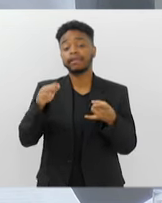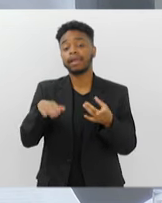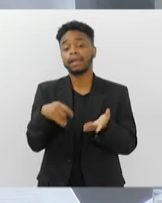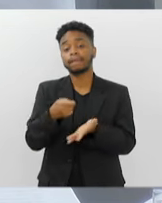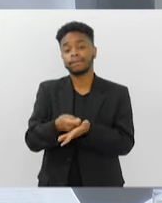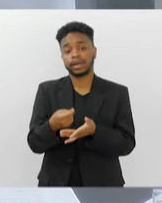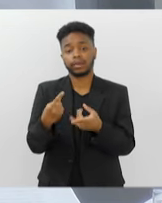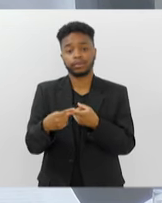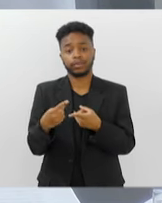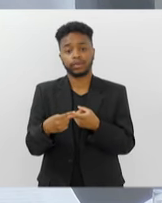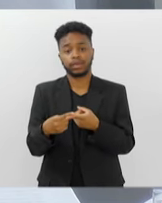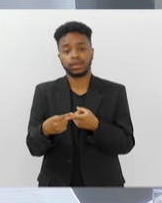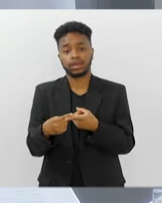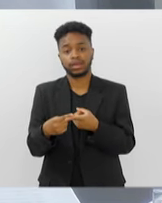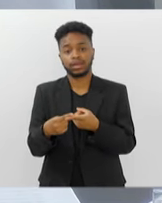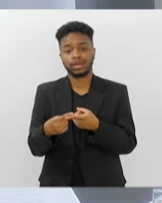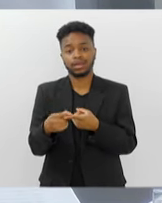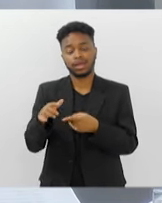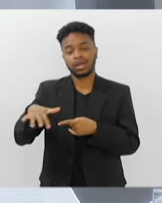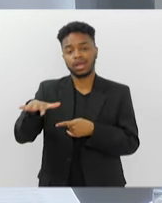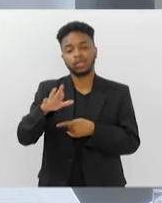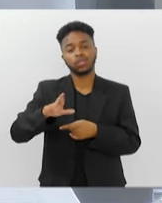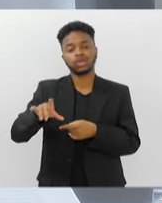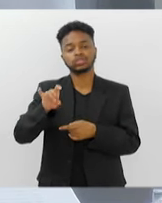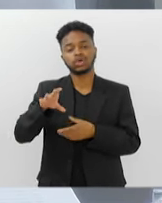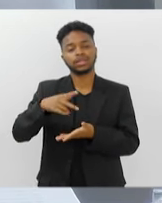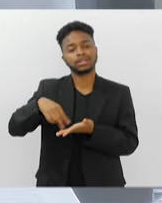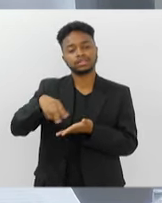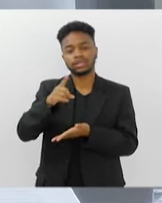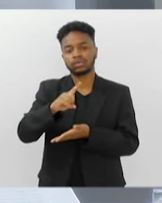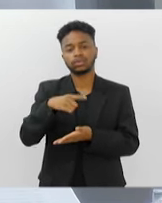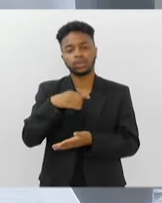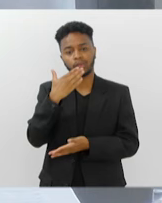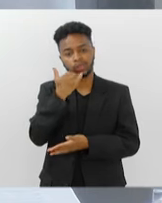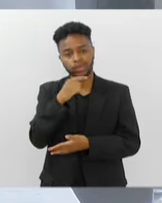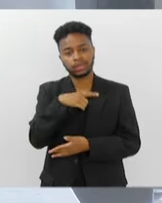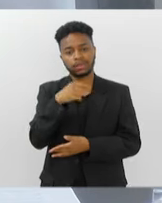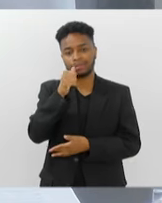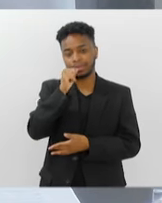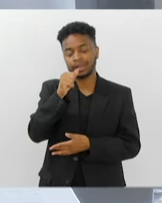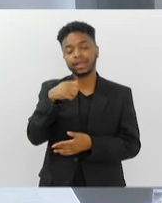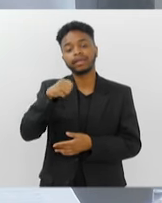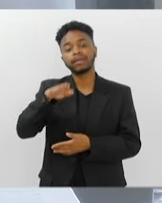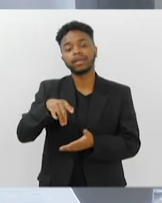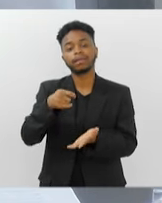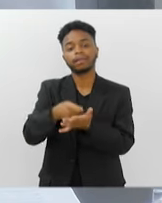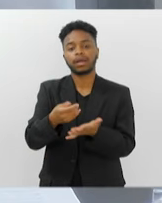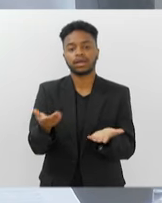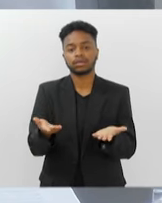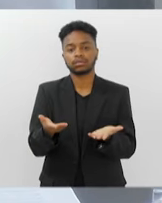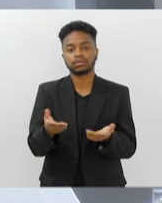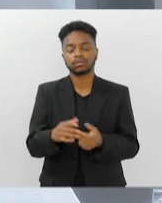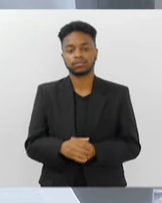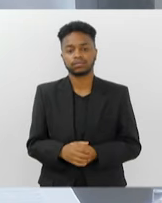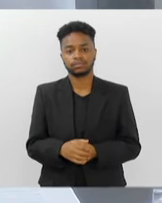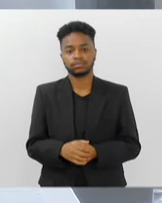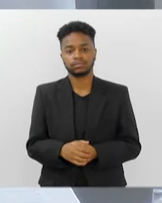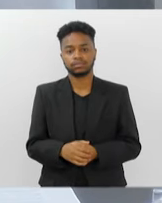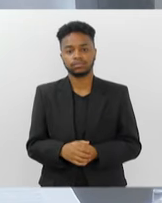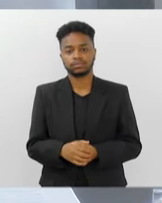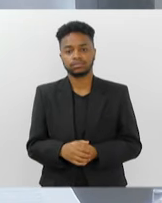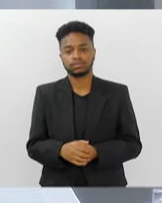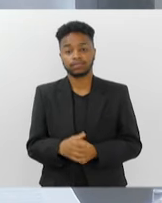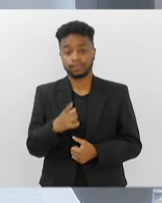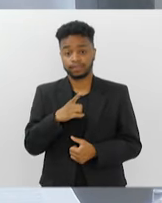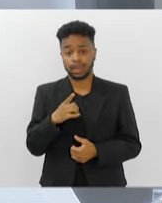ninguém vai lá e simplesmente vai para dançar tem comida tem bebida quem tá patrocinando isso né alguém tá